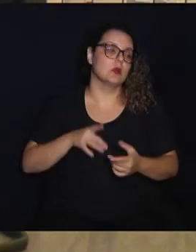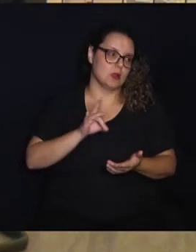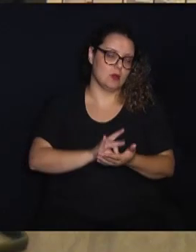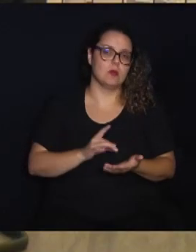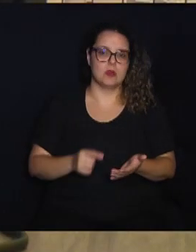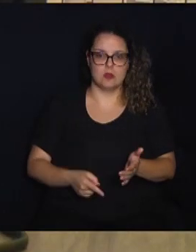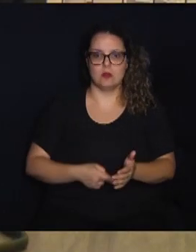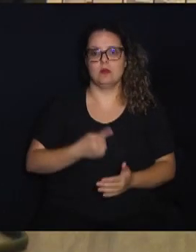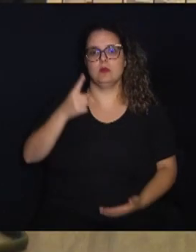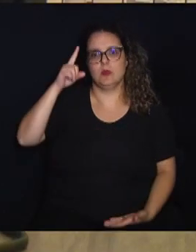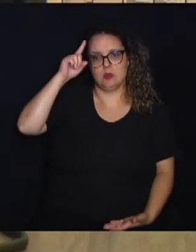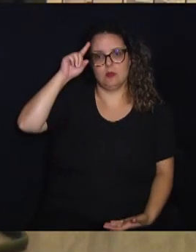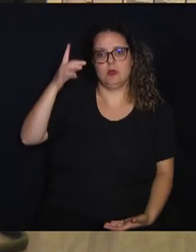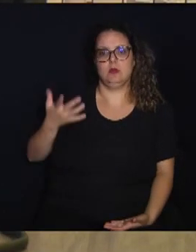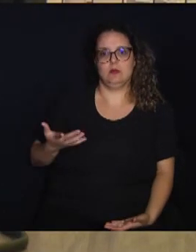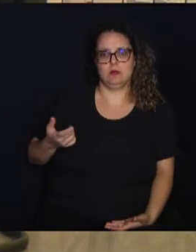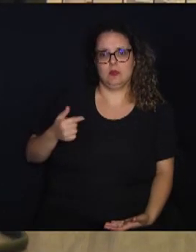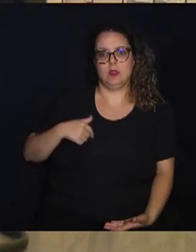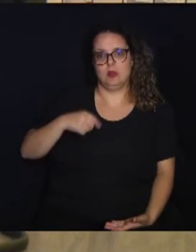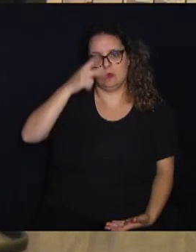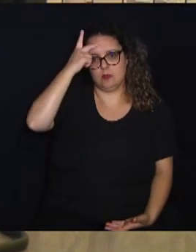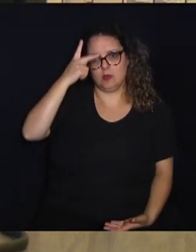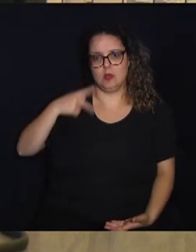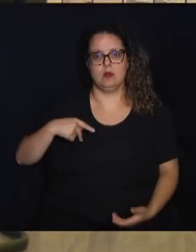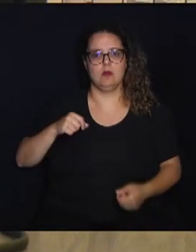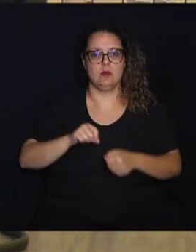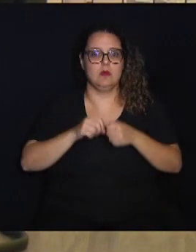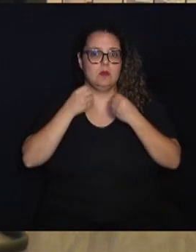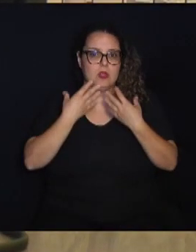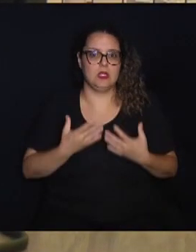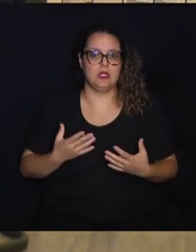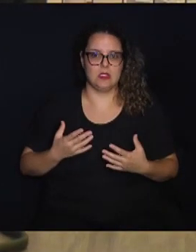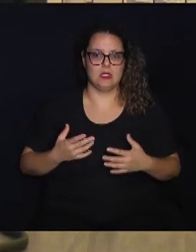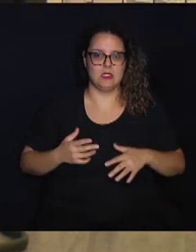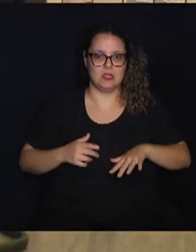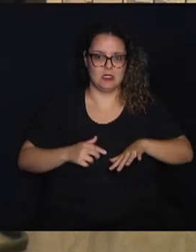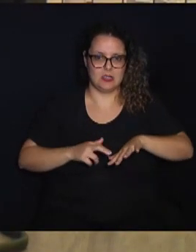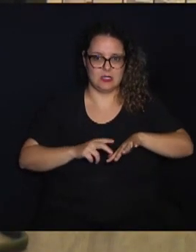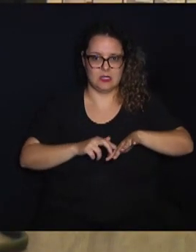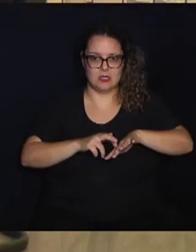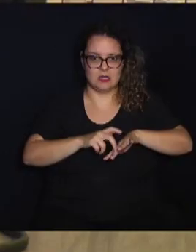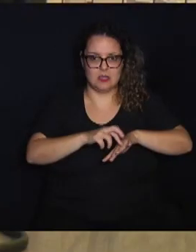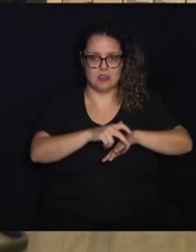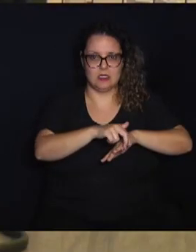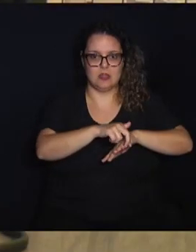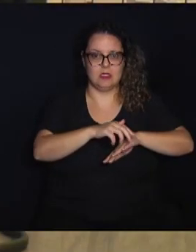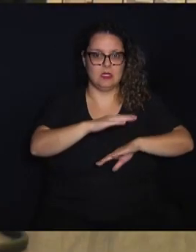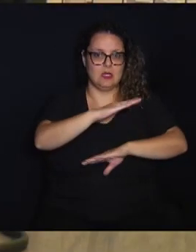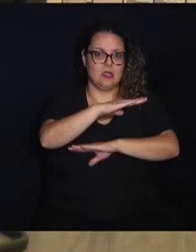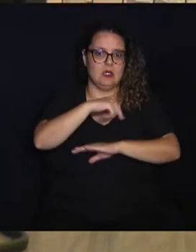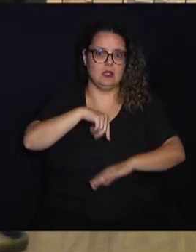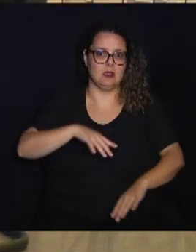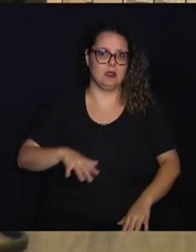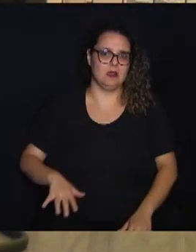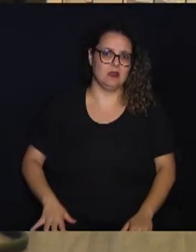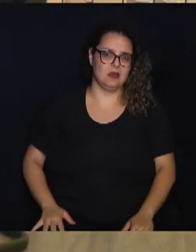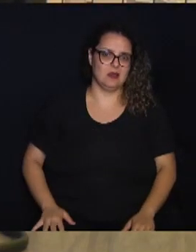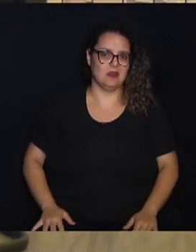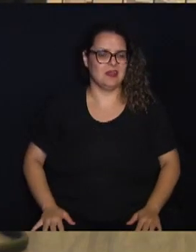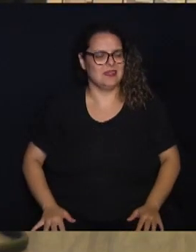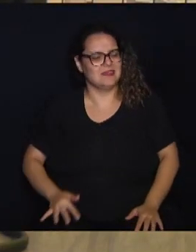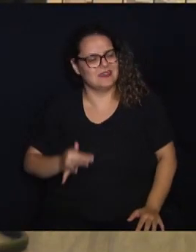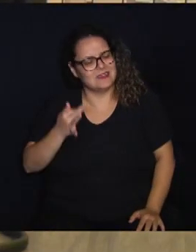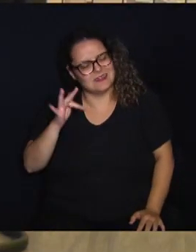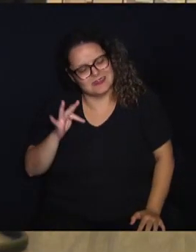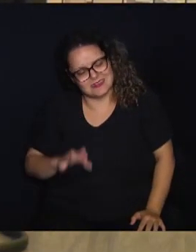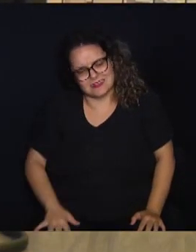primeiro dia, eu mesma fiz super bem. No outro dia, para subir as escadas aqui da Câmara, falava, ai, não aguento minha